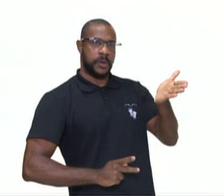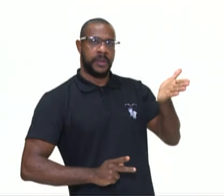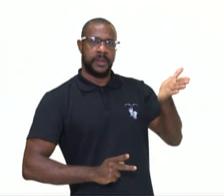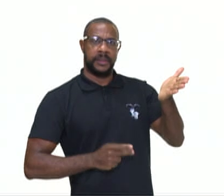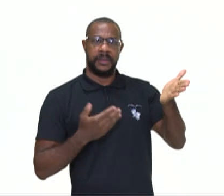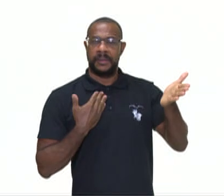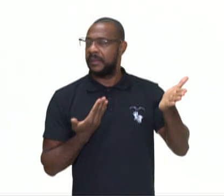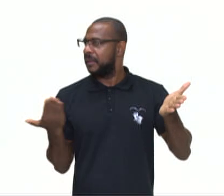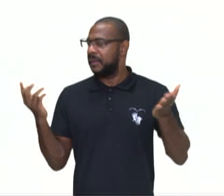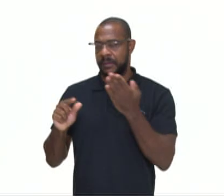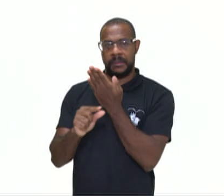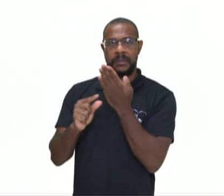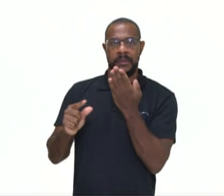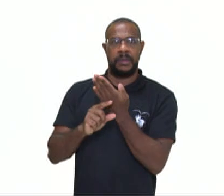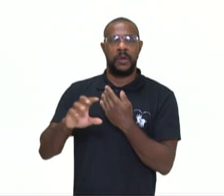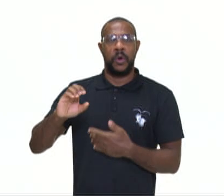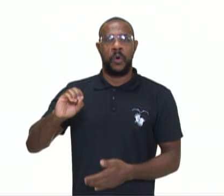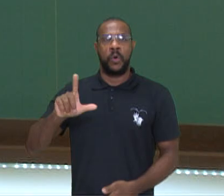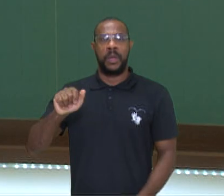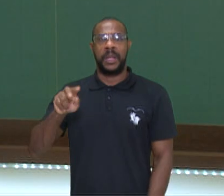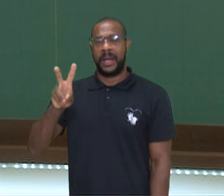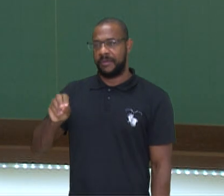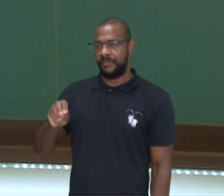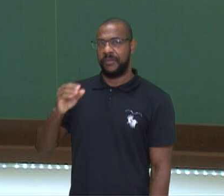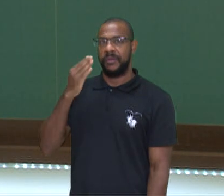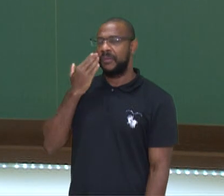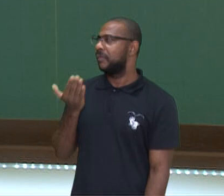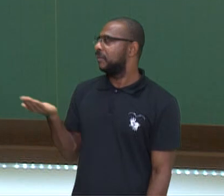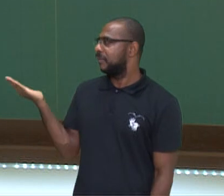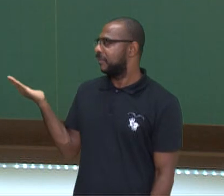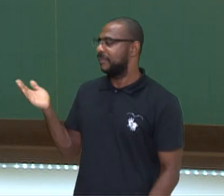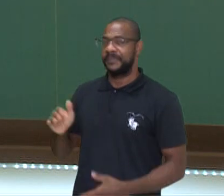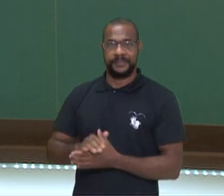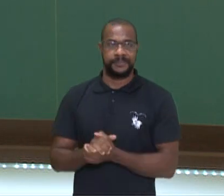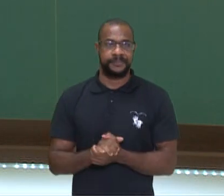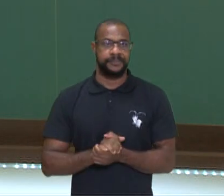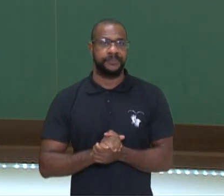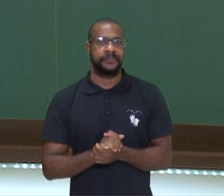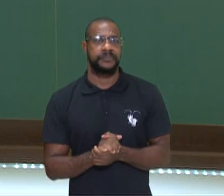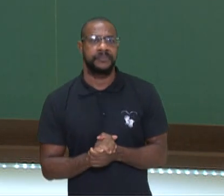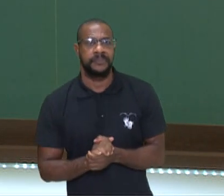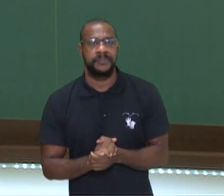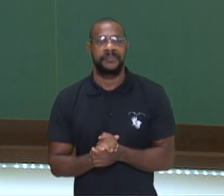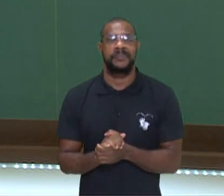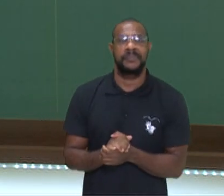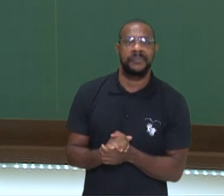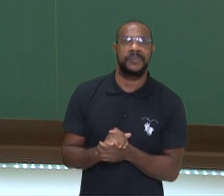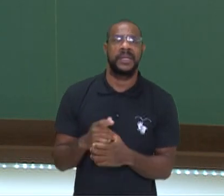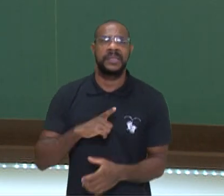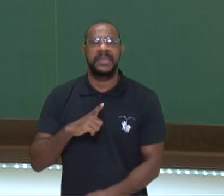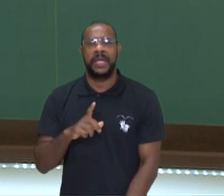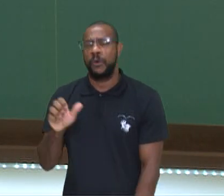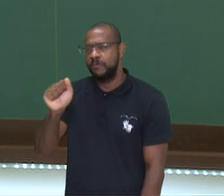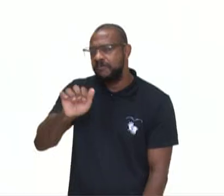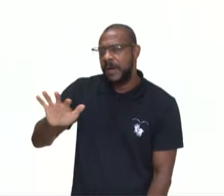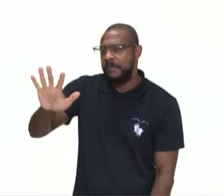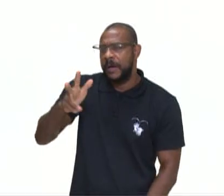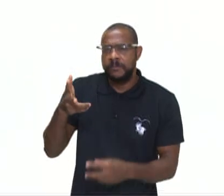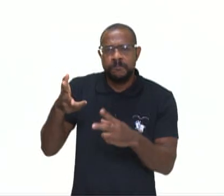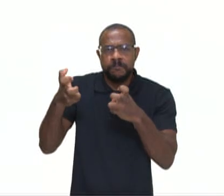Olavo Bilac com Profissão de Fé, de 1888. Aqui a professora colocou até uma imagem, observem